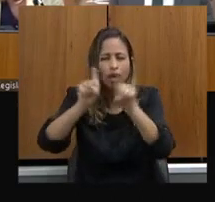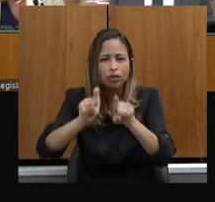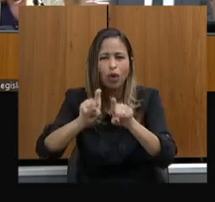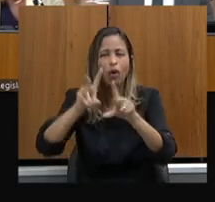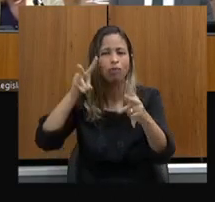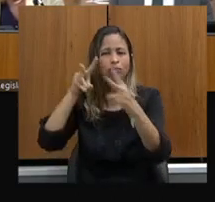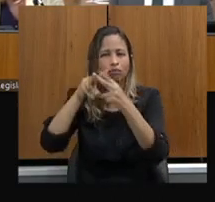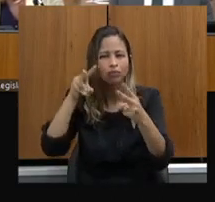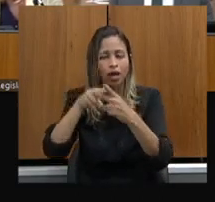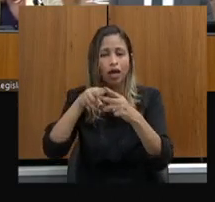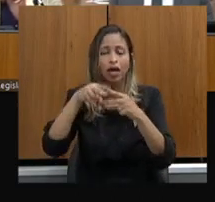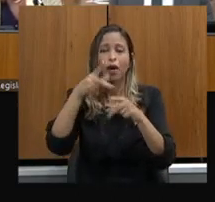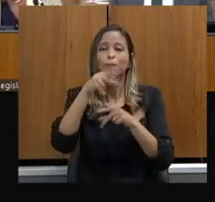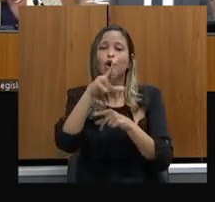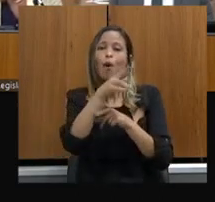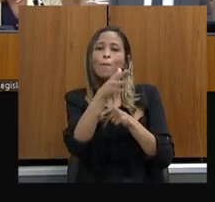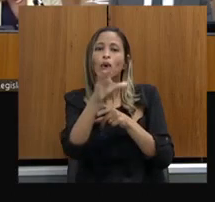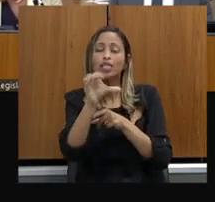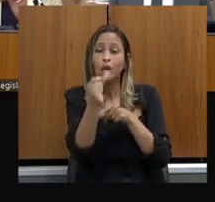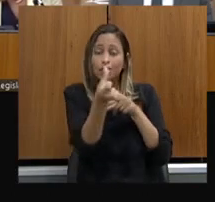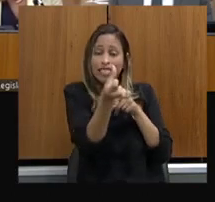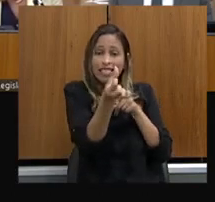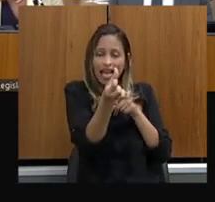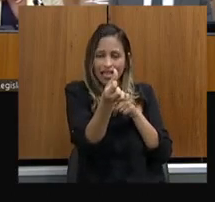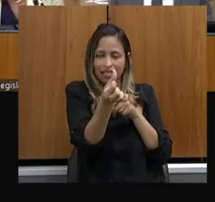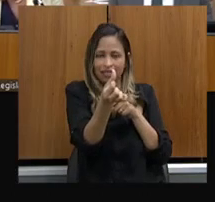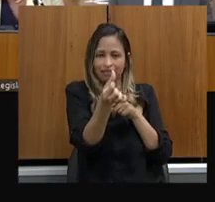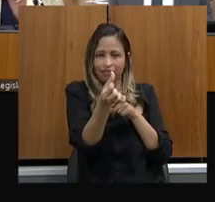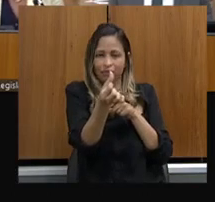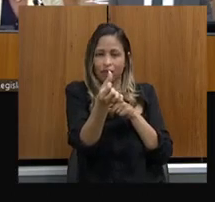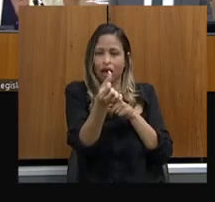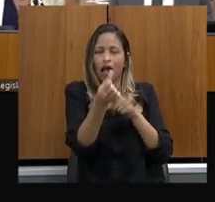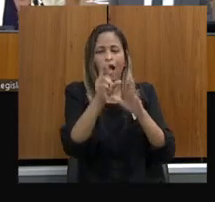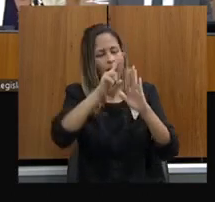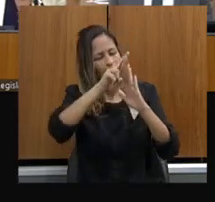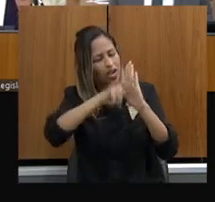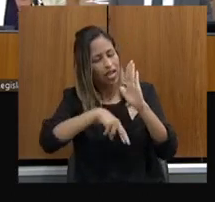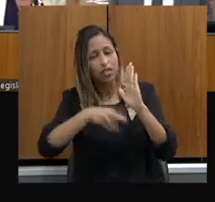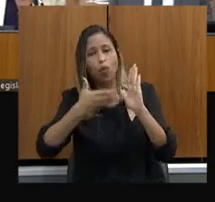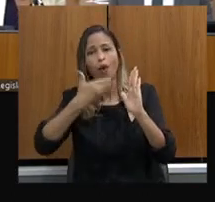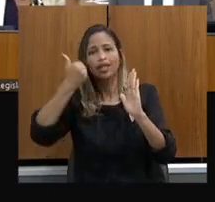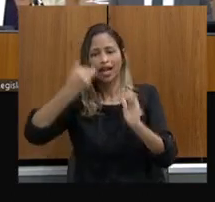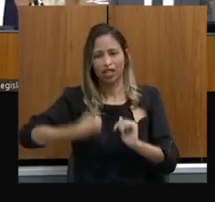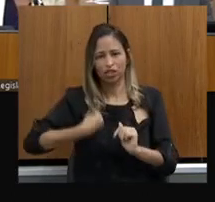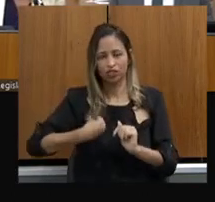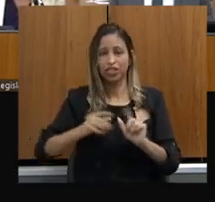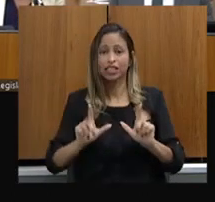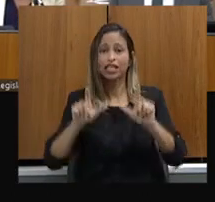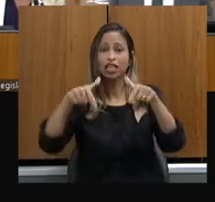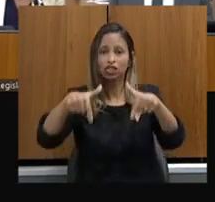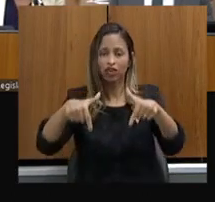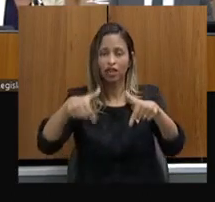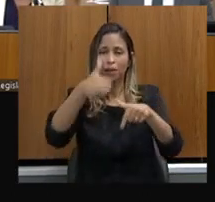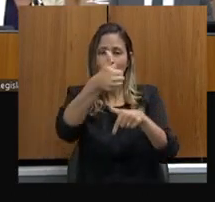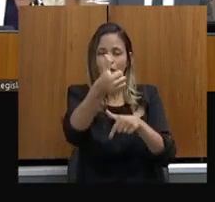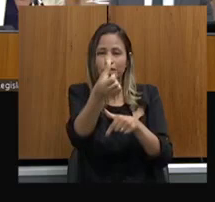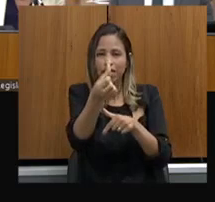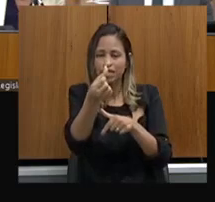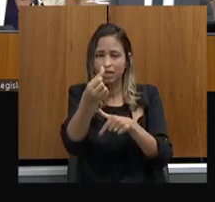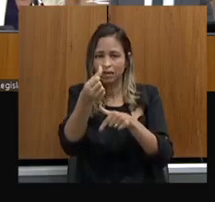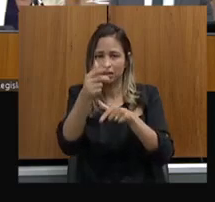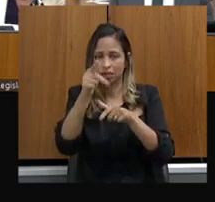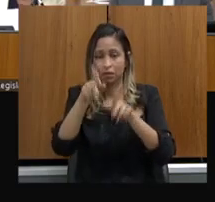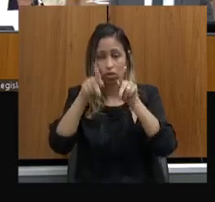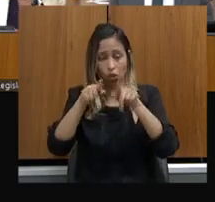e promoção de seis webinários referência ao programa de qualidade de vida com a certificação de 1.600 servidores